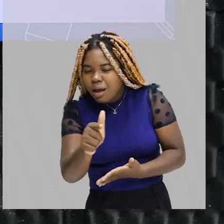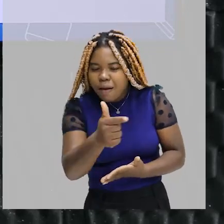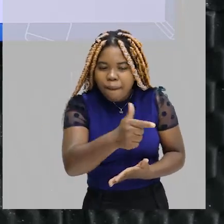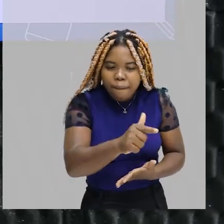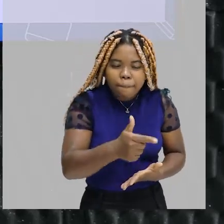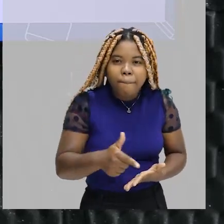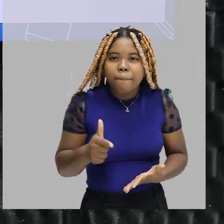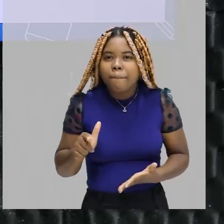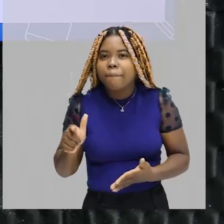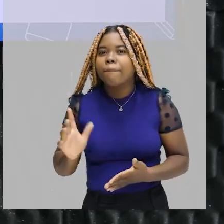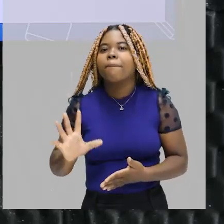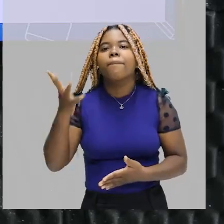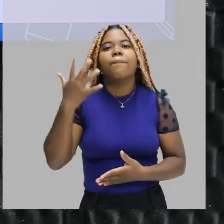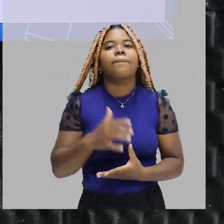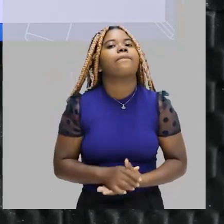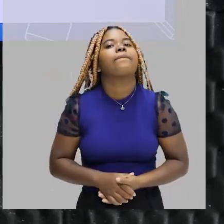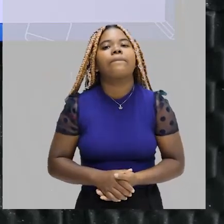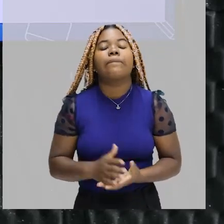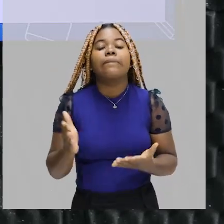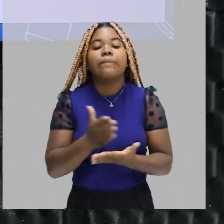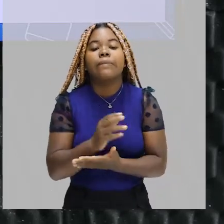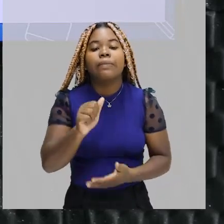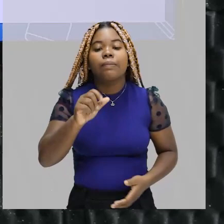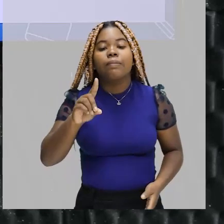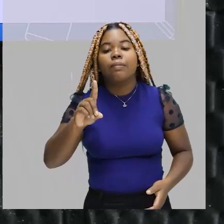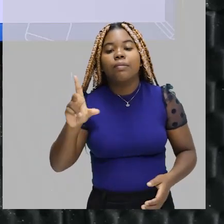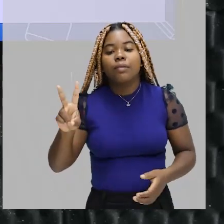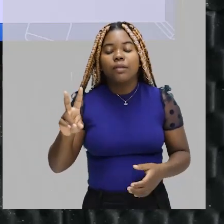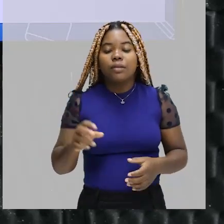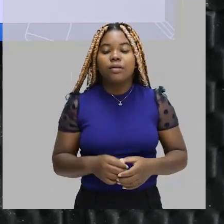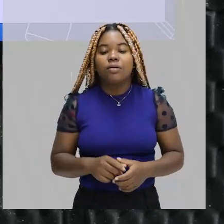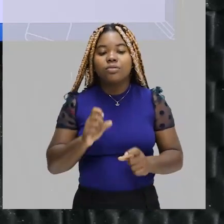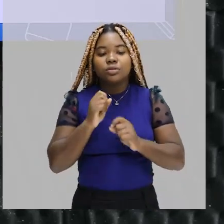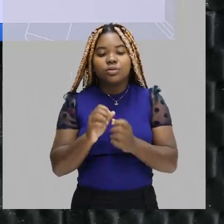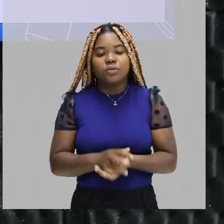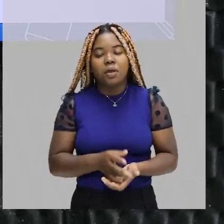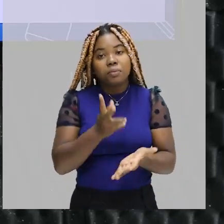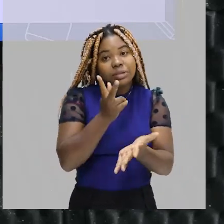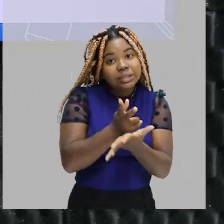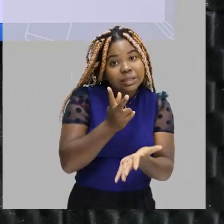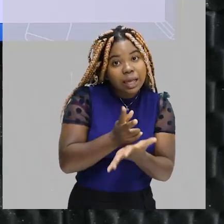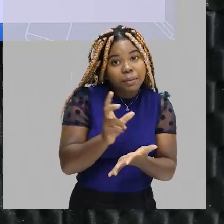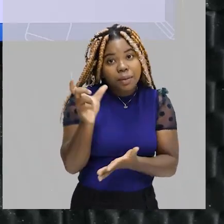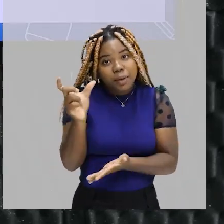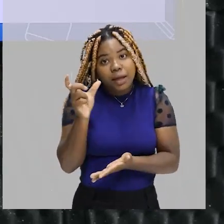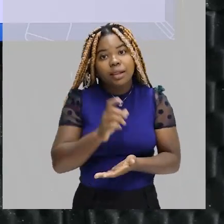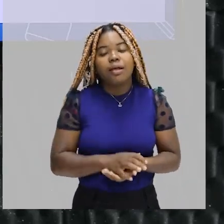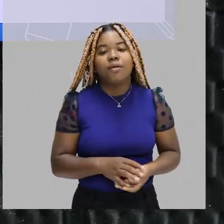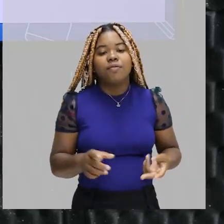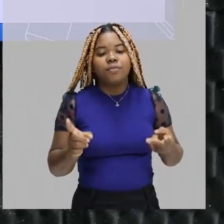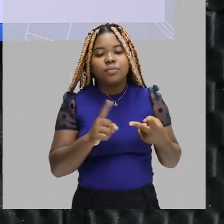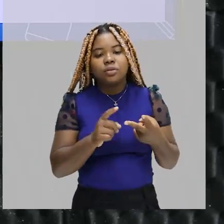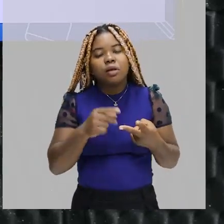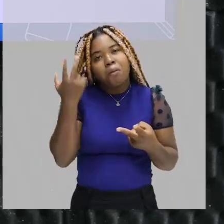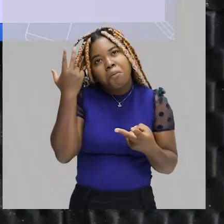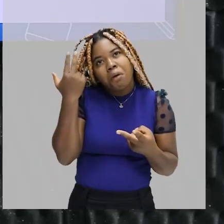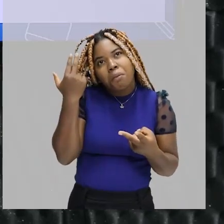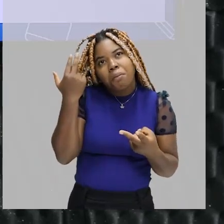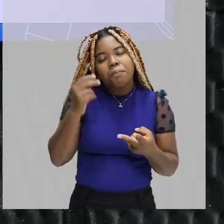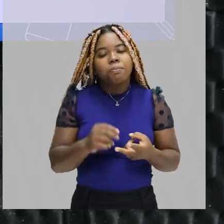tá bom? Alguns desses advérbios são always, sempre, usually,